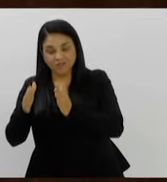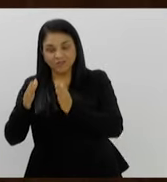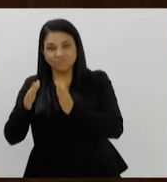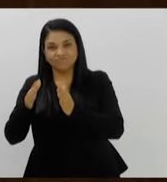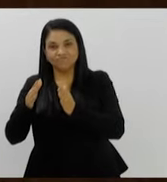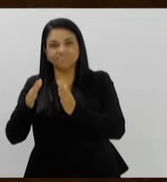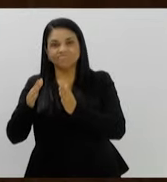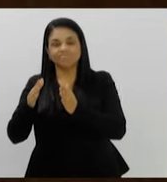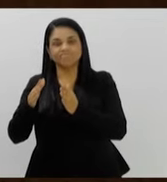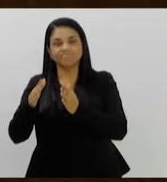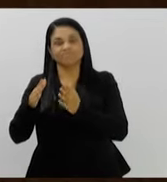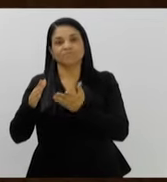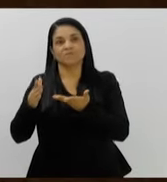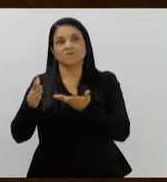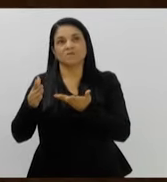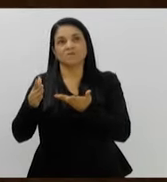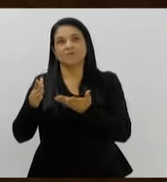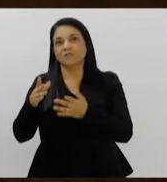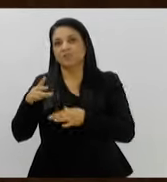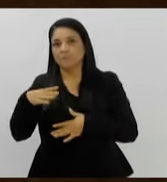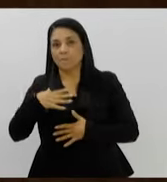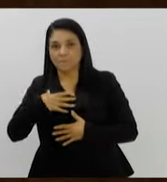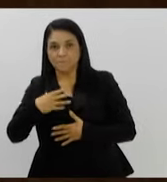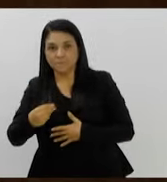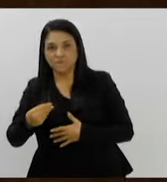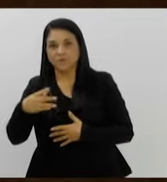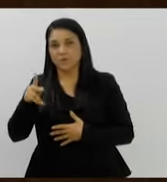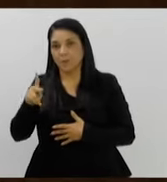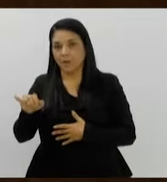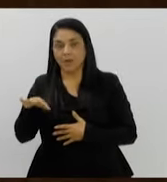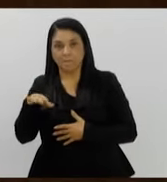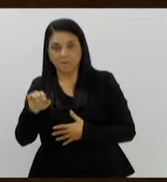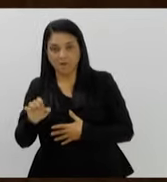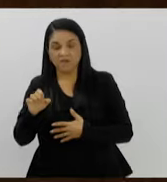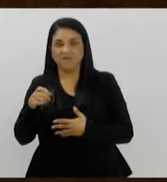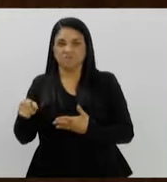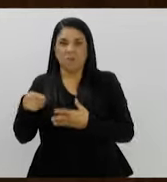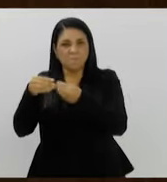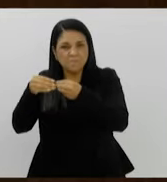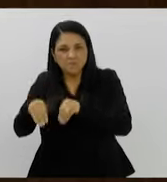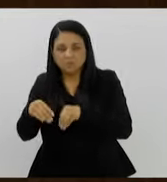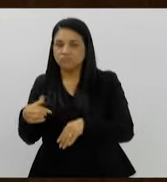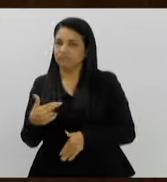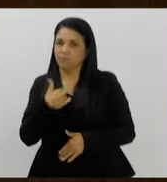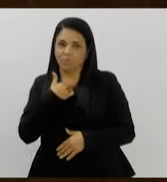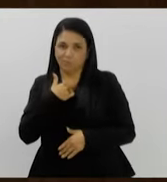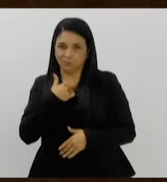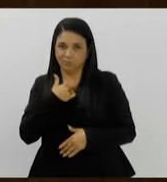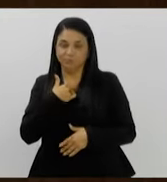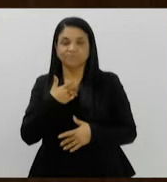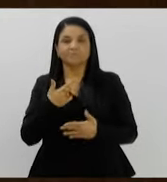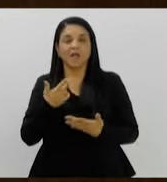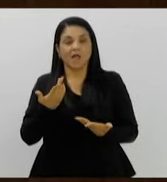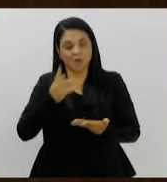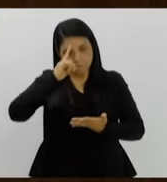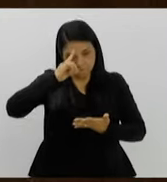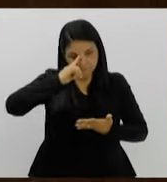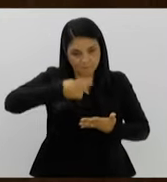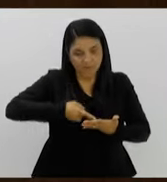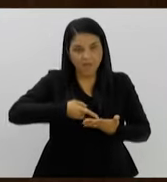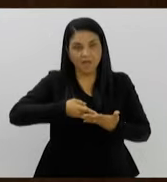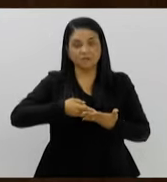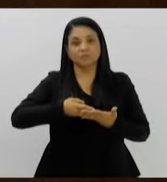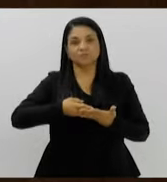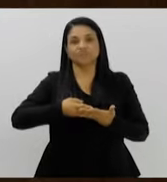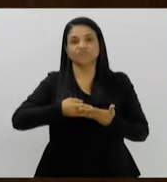prejudicado e agora depois de quatro tentativas ou algumas tentativas com mandados judiciais conseguiram a suspensão através de uma